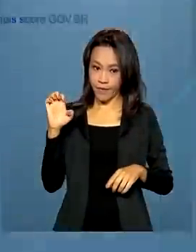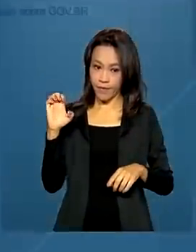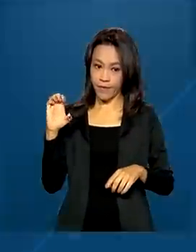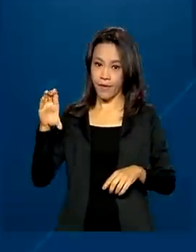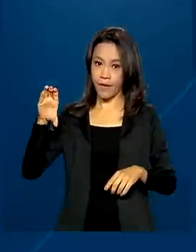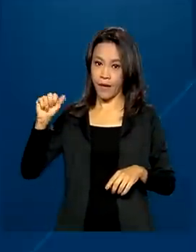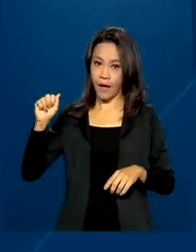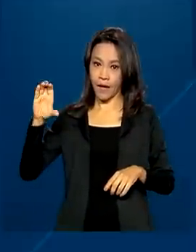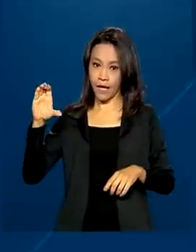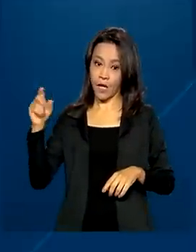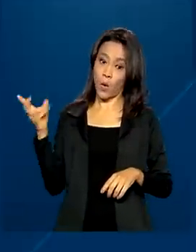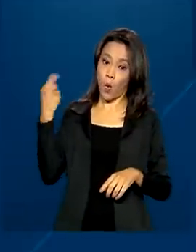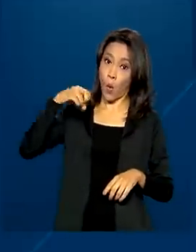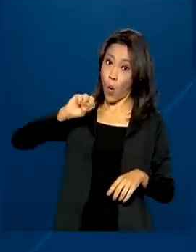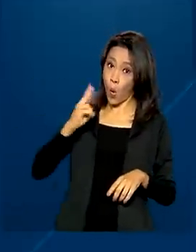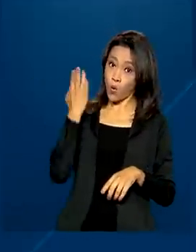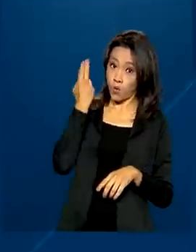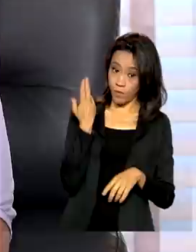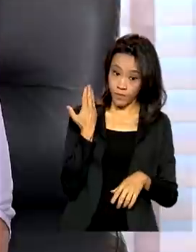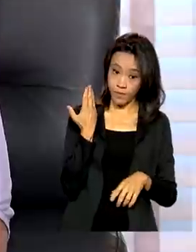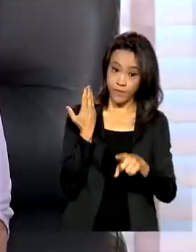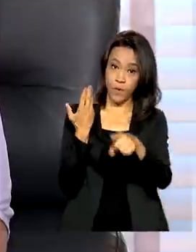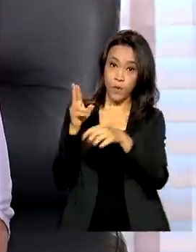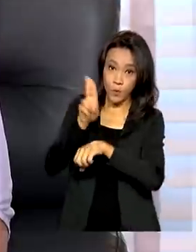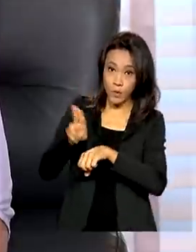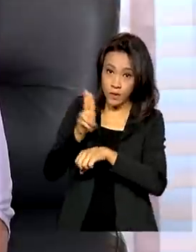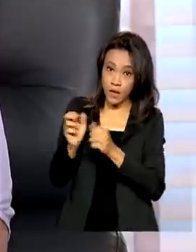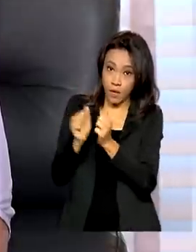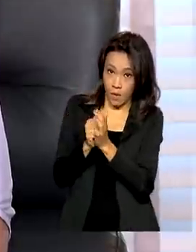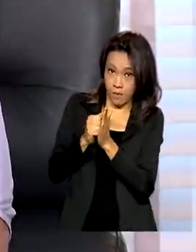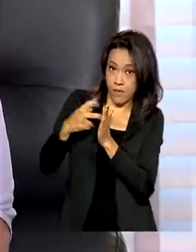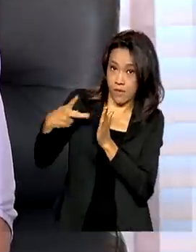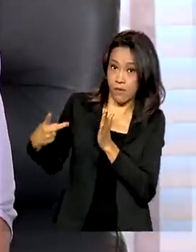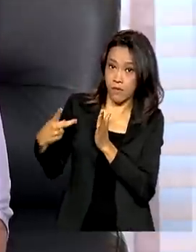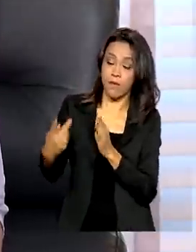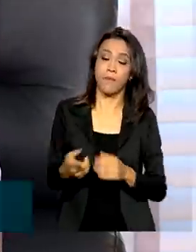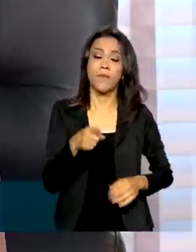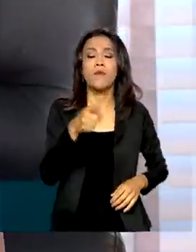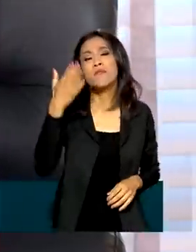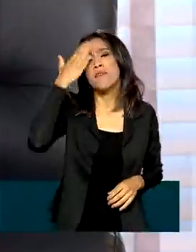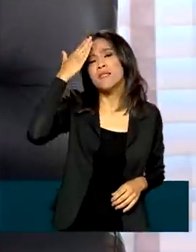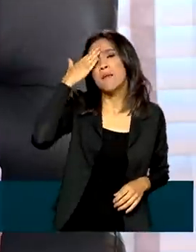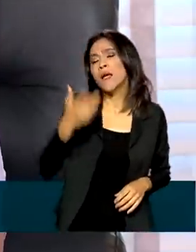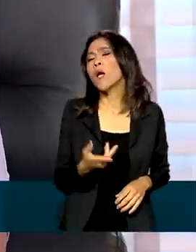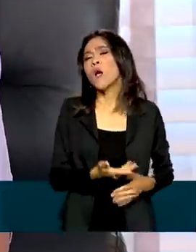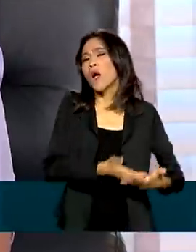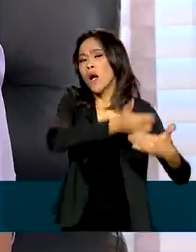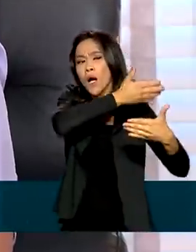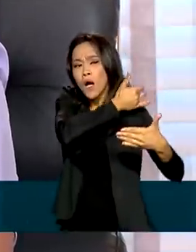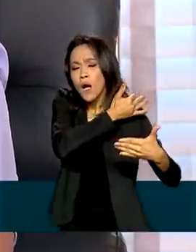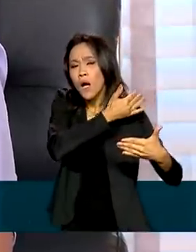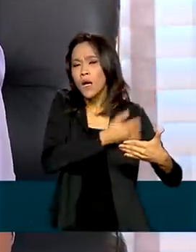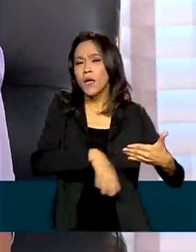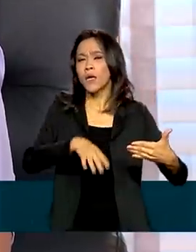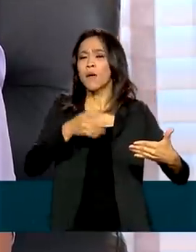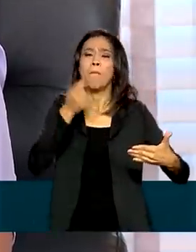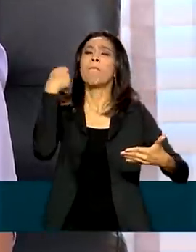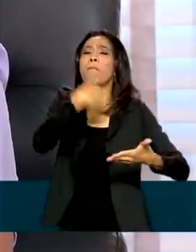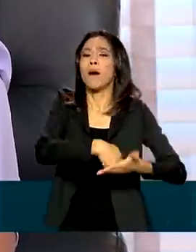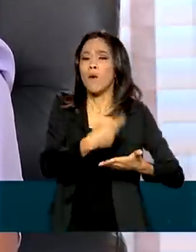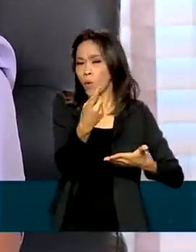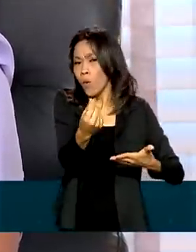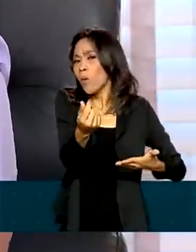pelo aplicativo Meu Imposto de Renda. Você vai averiguar quanto que você pagou de imposto daquele valor